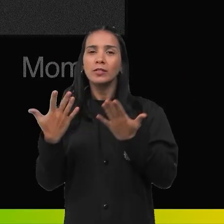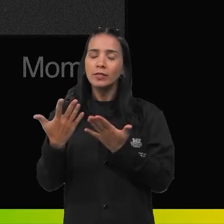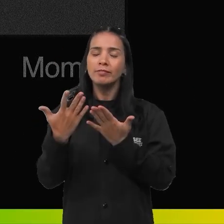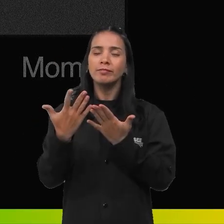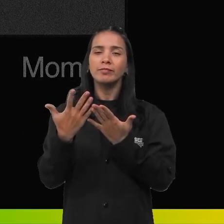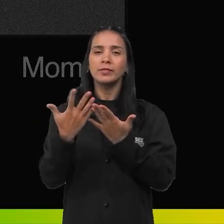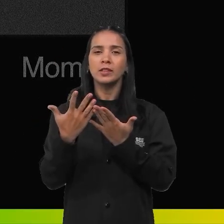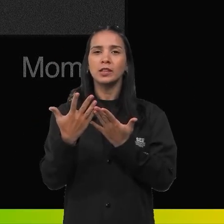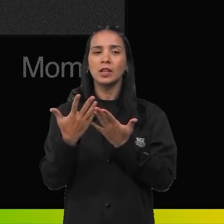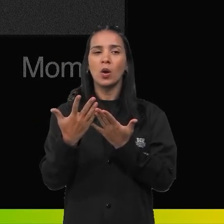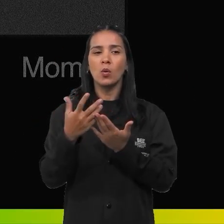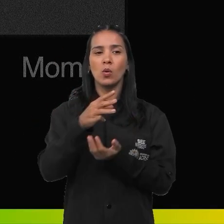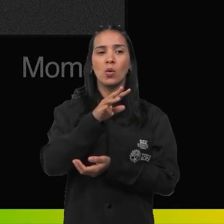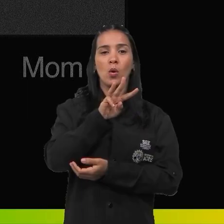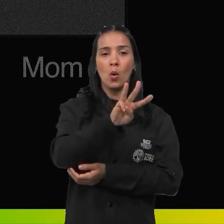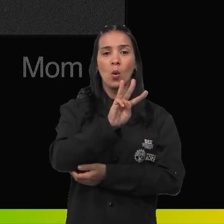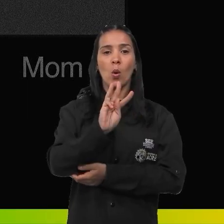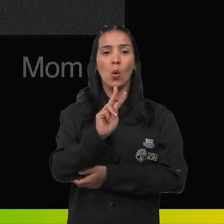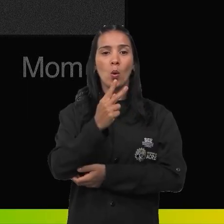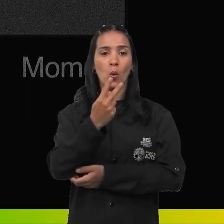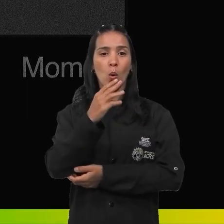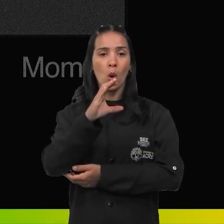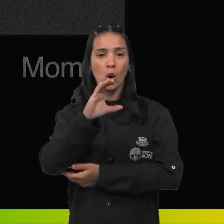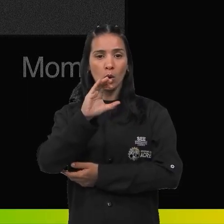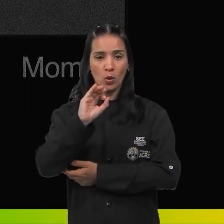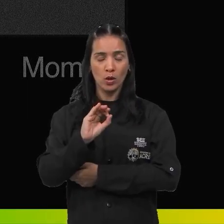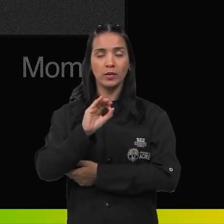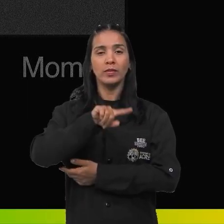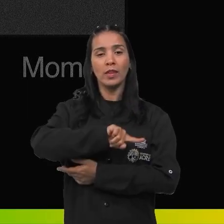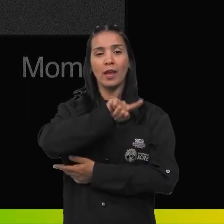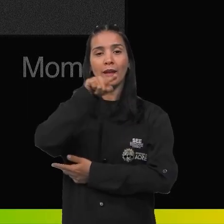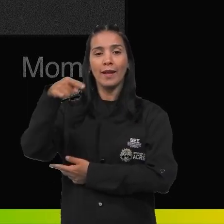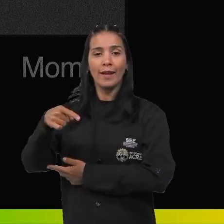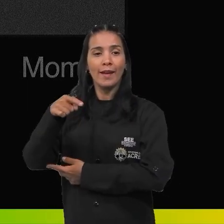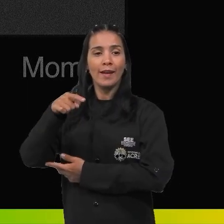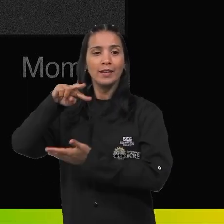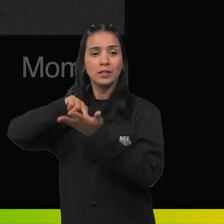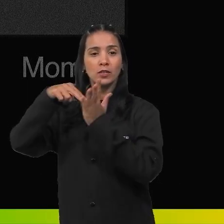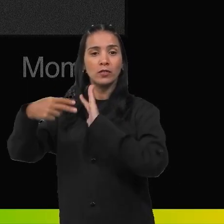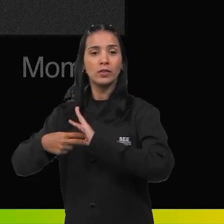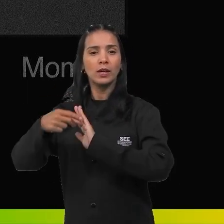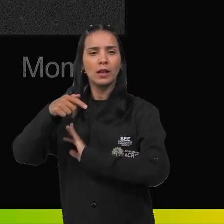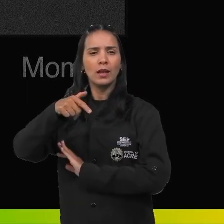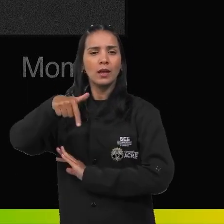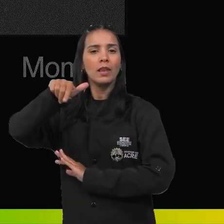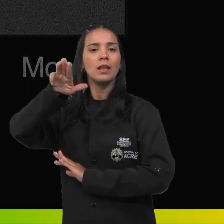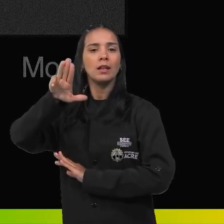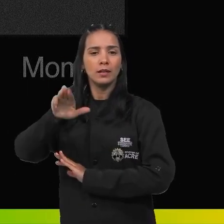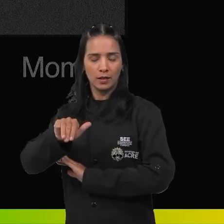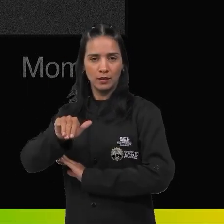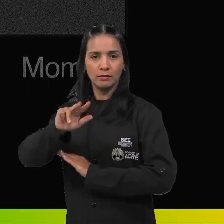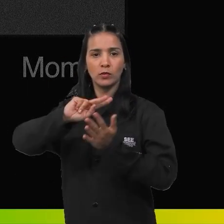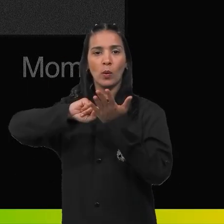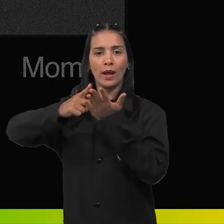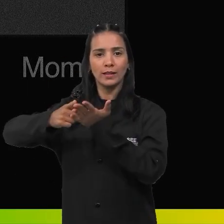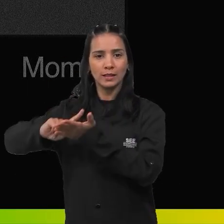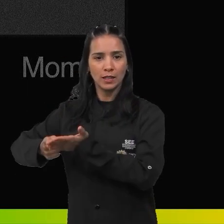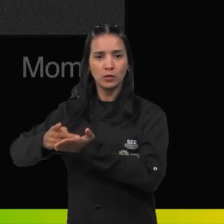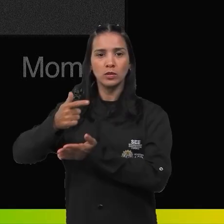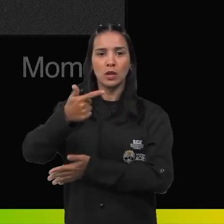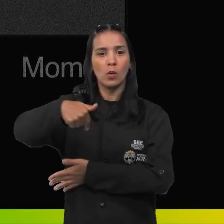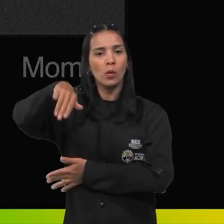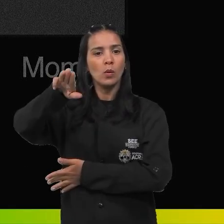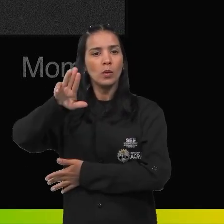então, no caso, o who, ela significa quem. É utilizado para perguntar sobre pessoas, por